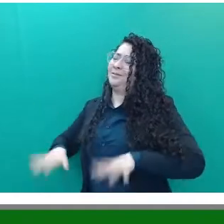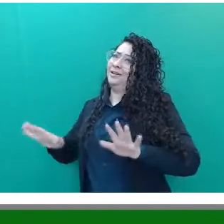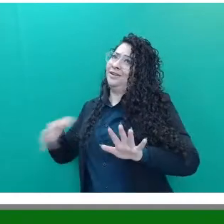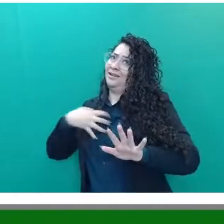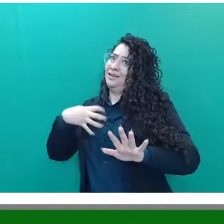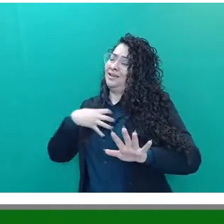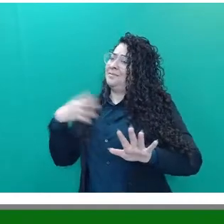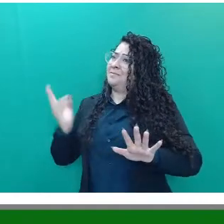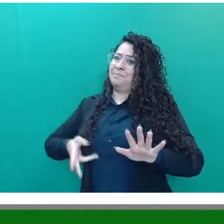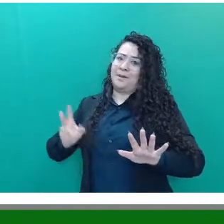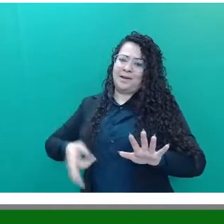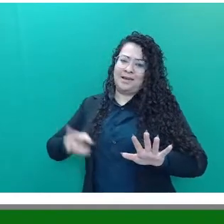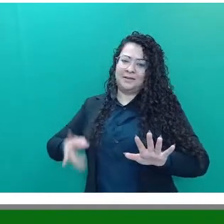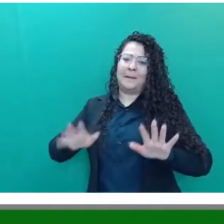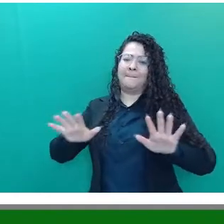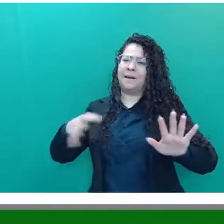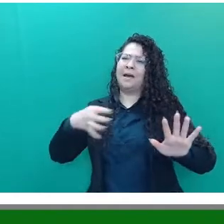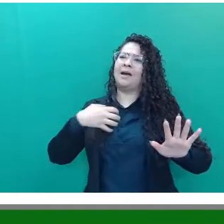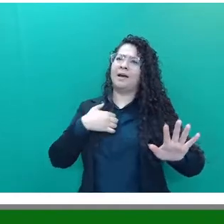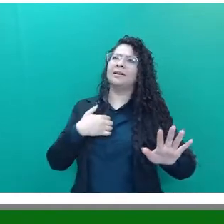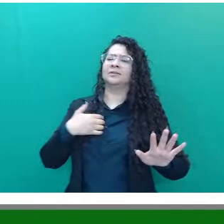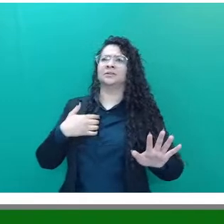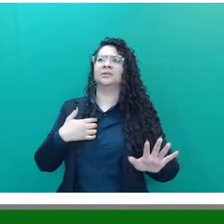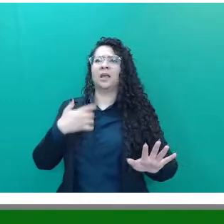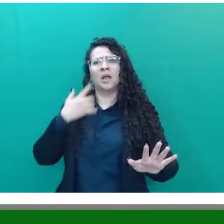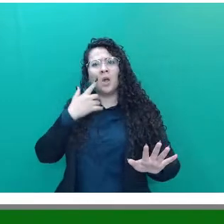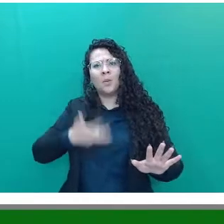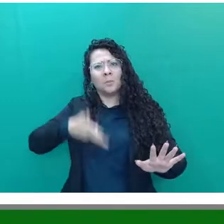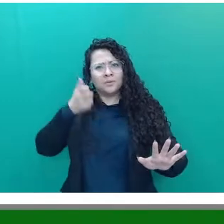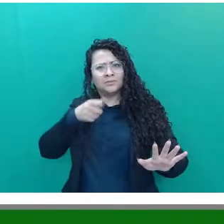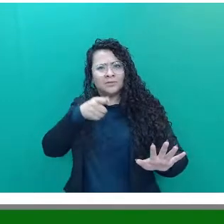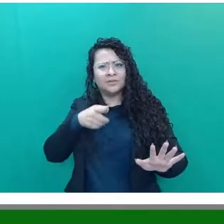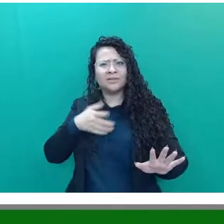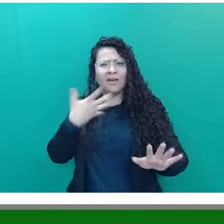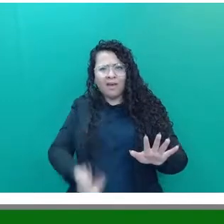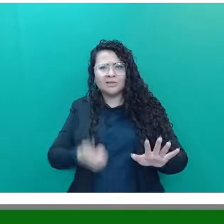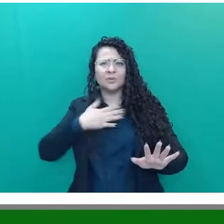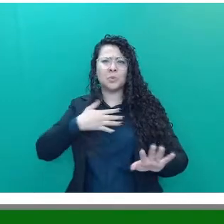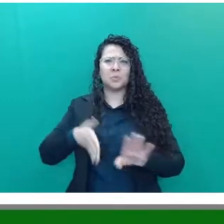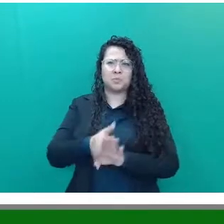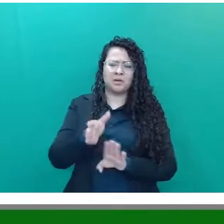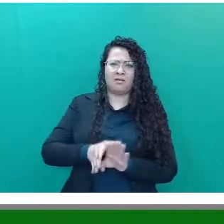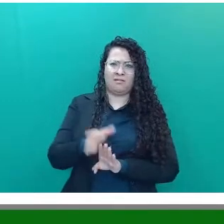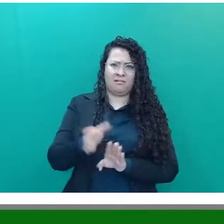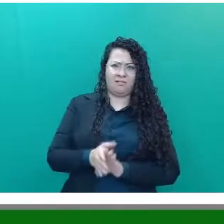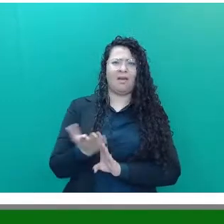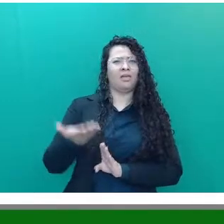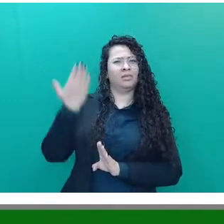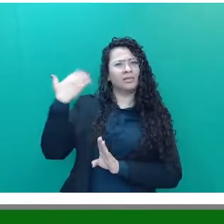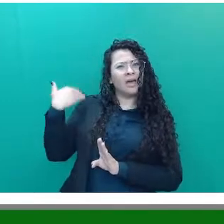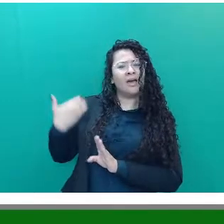bastante contemplada com algumas referências que eu sugeri na época da qualificação.